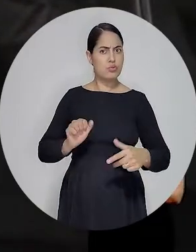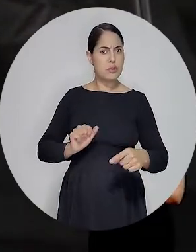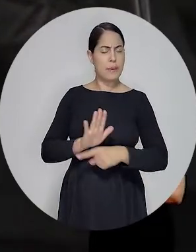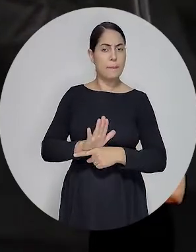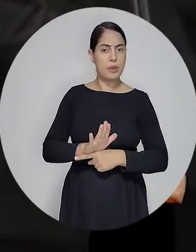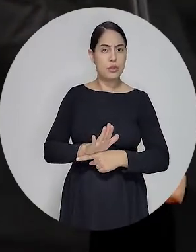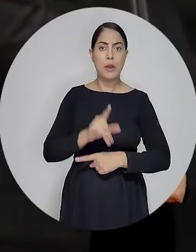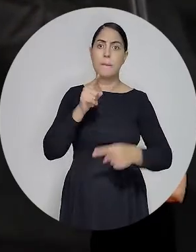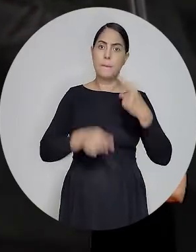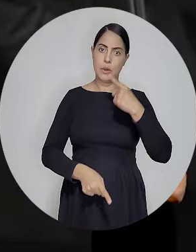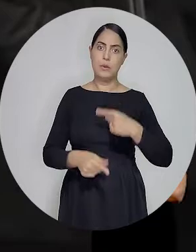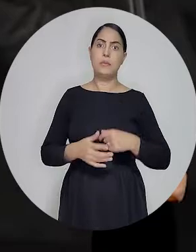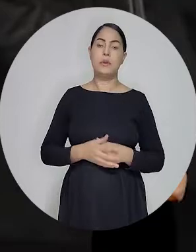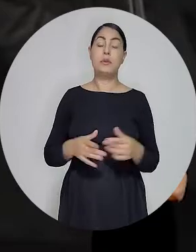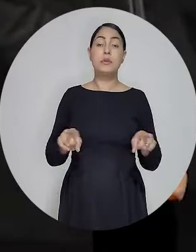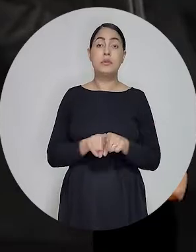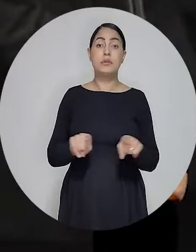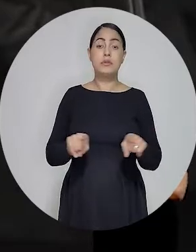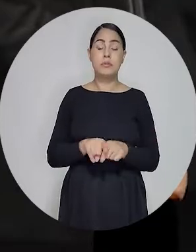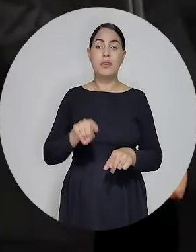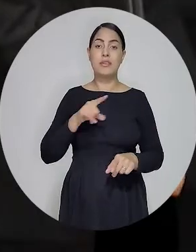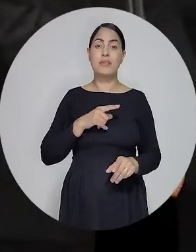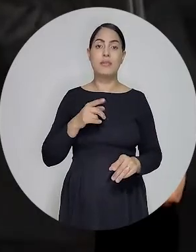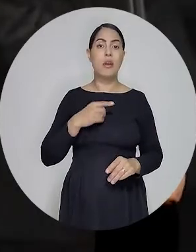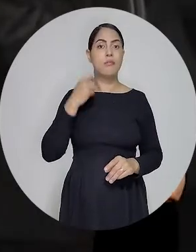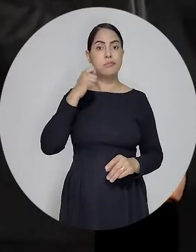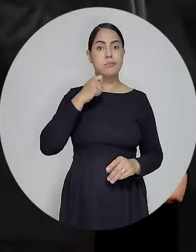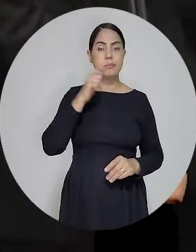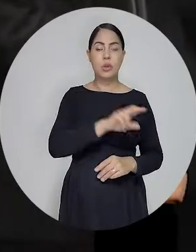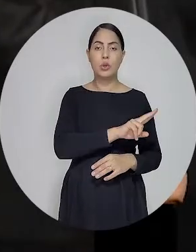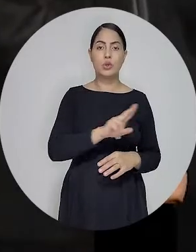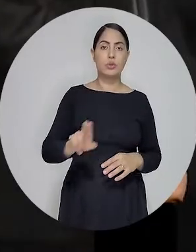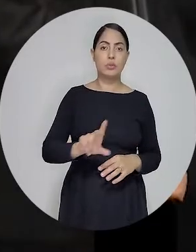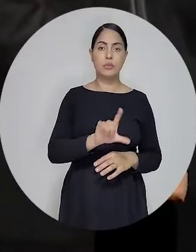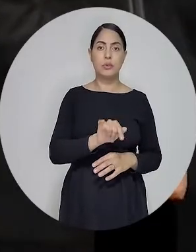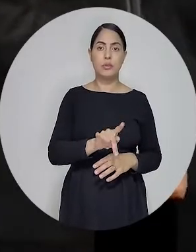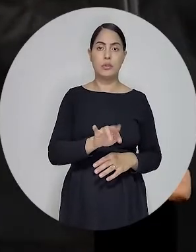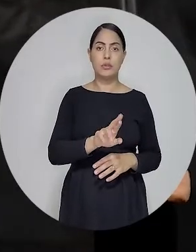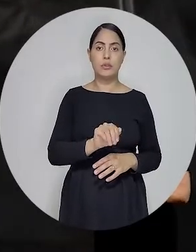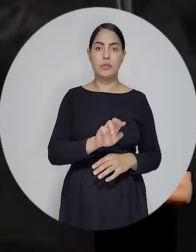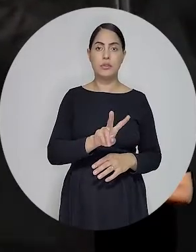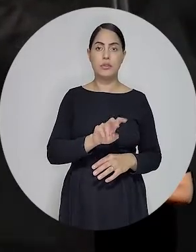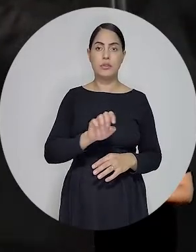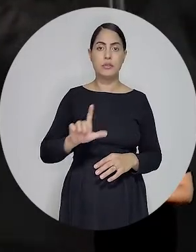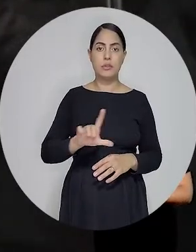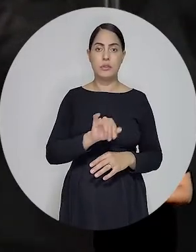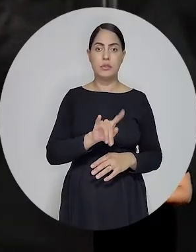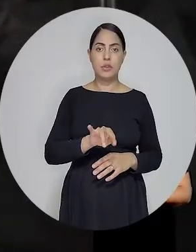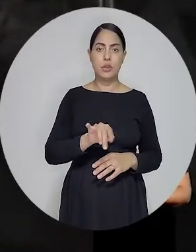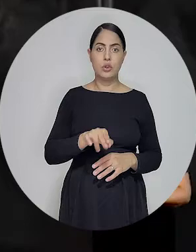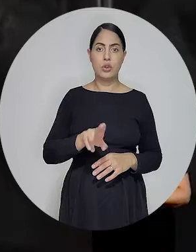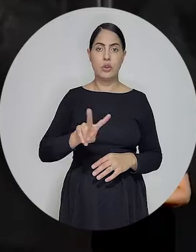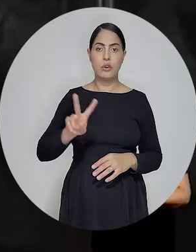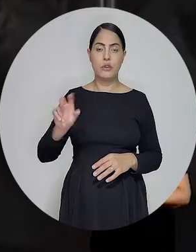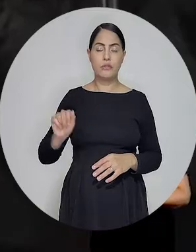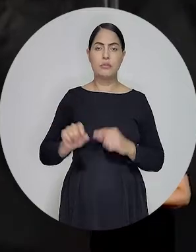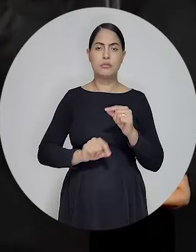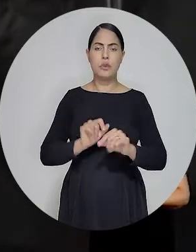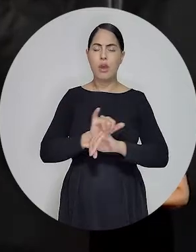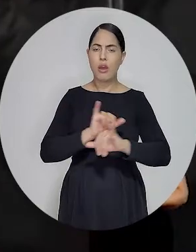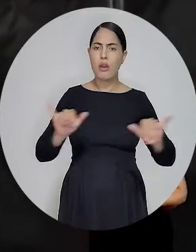busca de justiça. Como preceitua o autor pernambucano Lorival Villanova, inspirador do